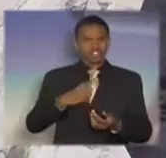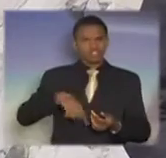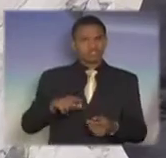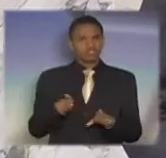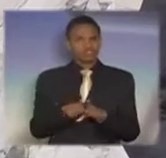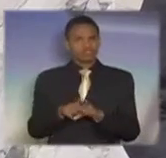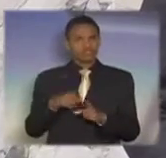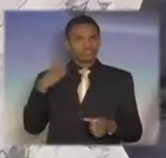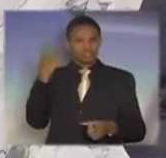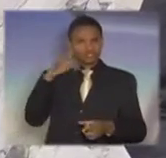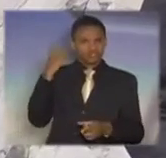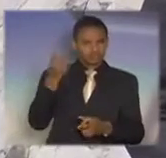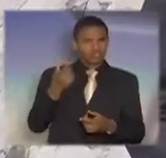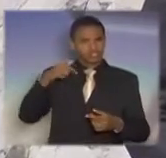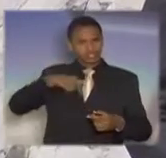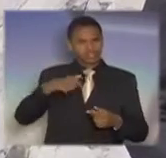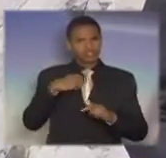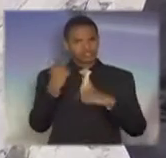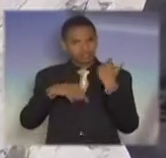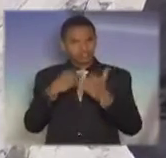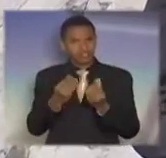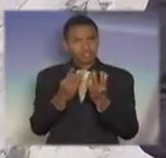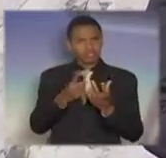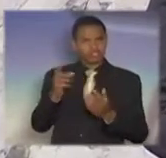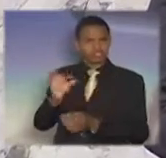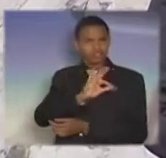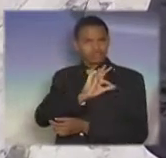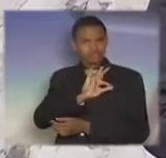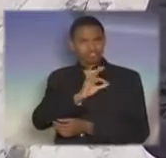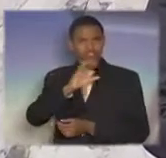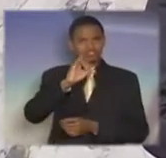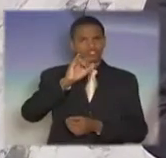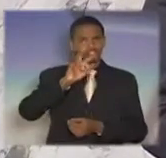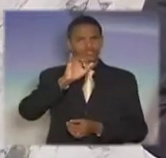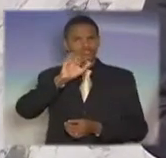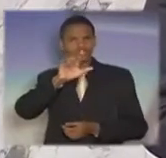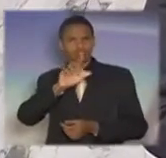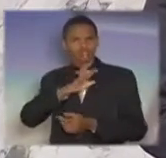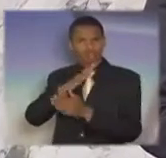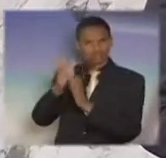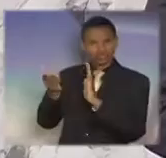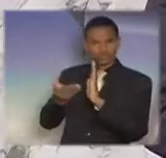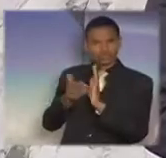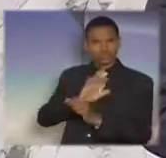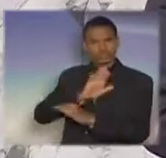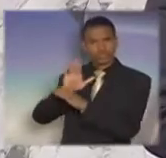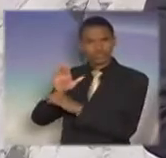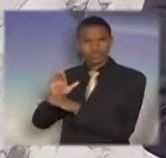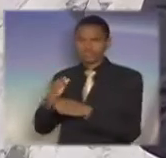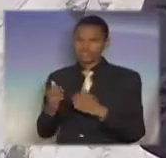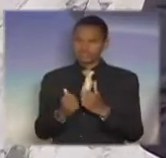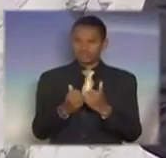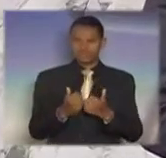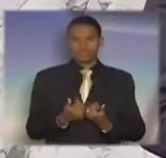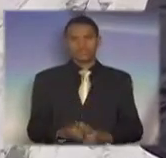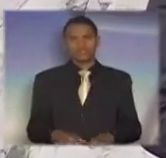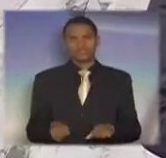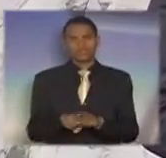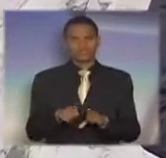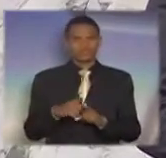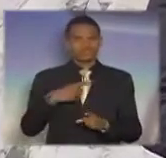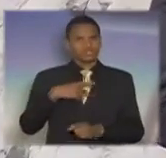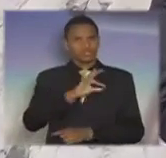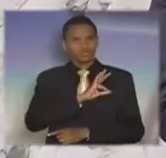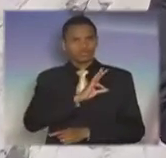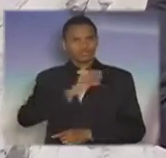em prol da polícia civil delegado olim fortemente os seus eventos com a sua postura eo camilo pela polícia militar enfim